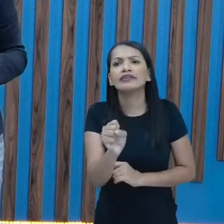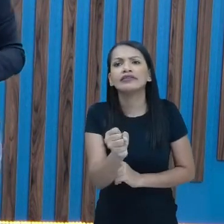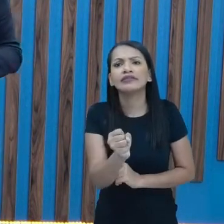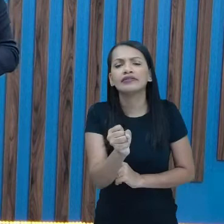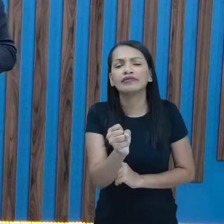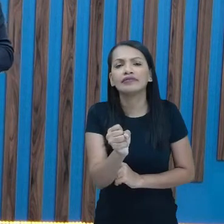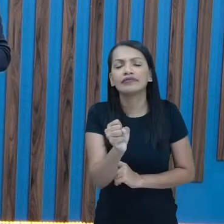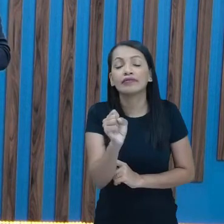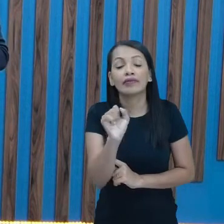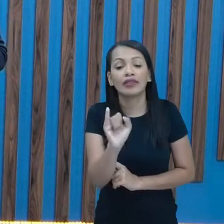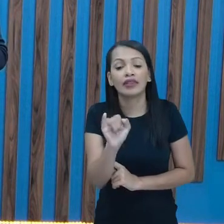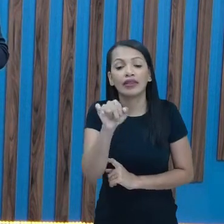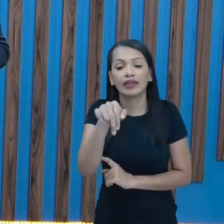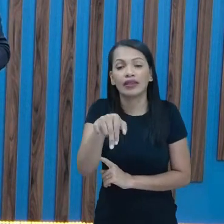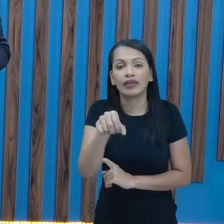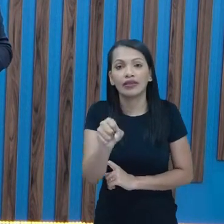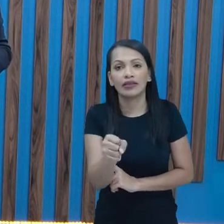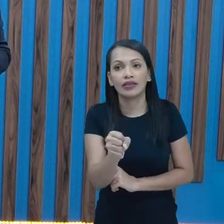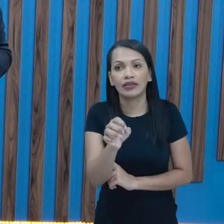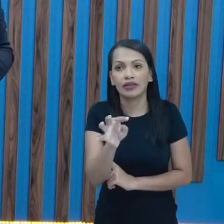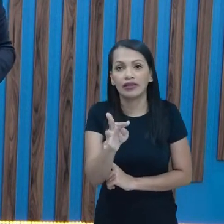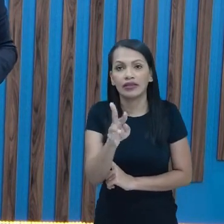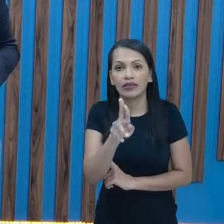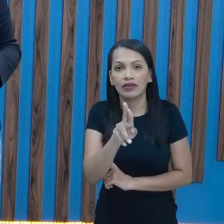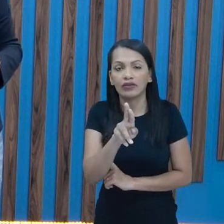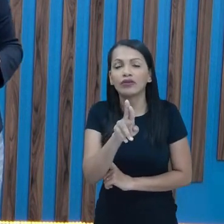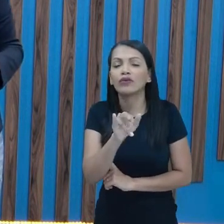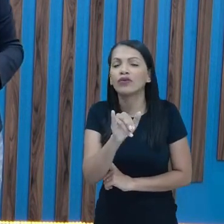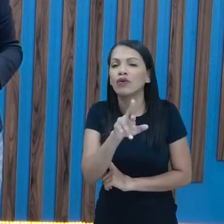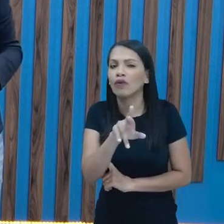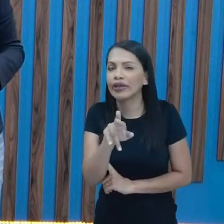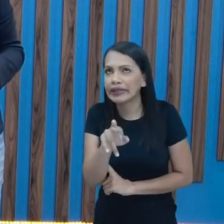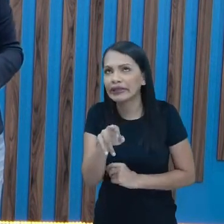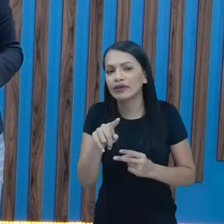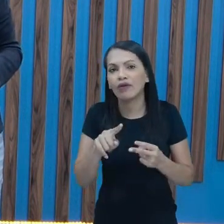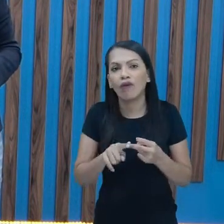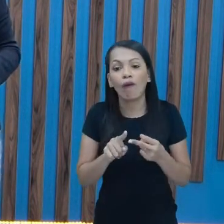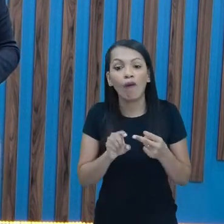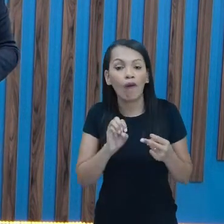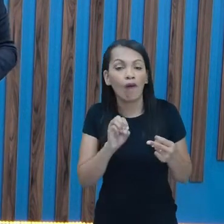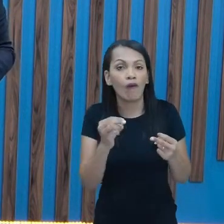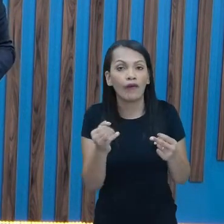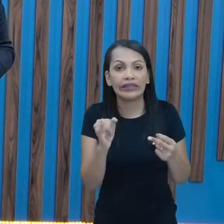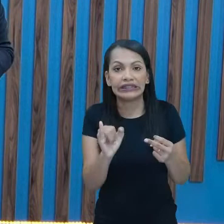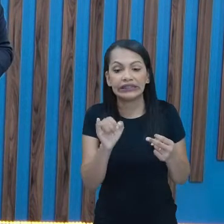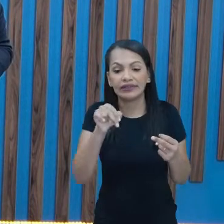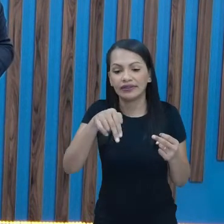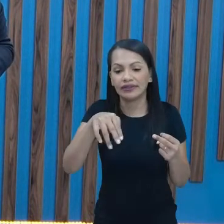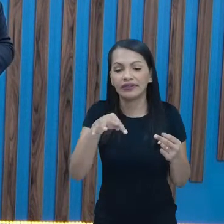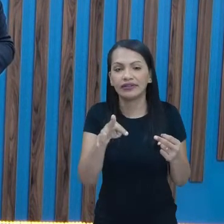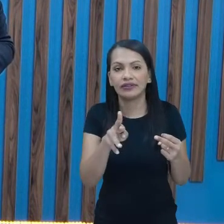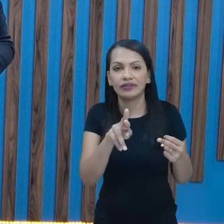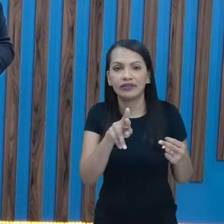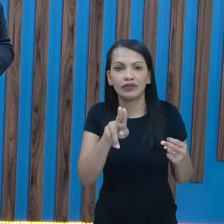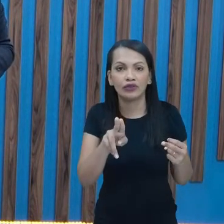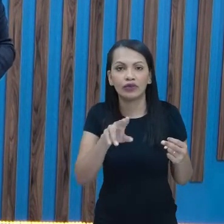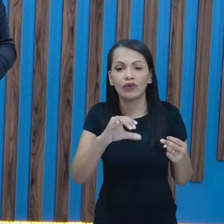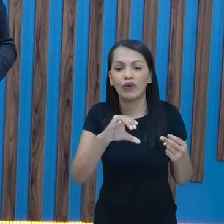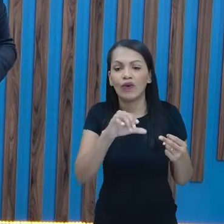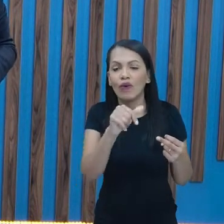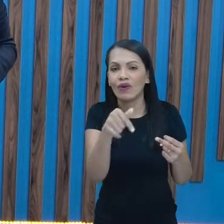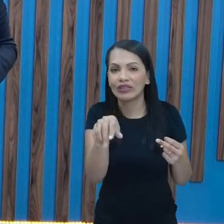uma instrução. Eu vou te instruir a fazer alguma coisa. Quer dizer que eu vou